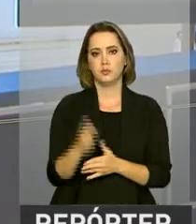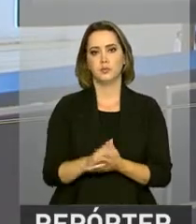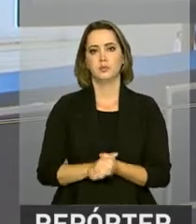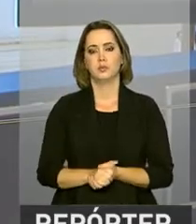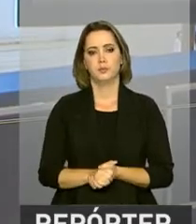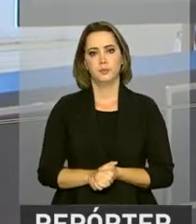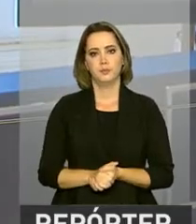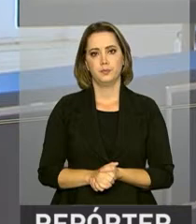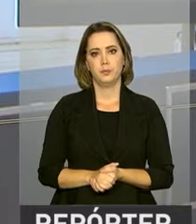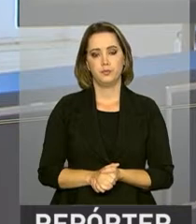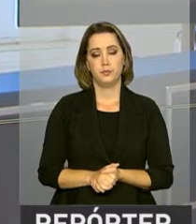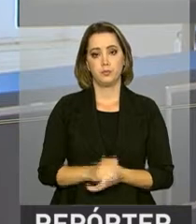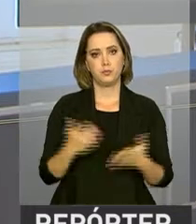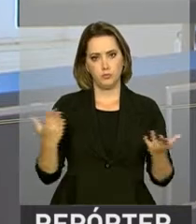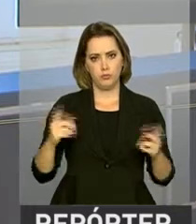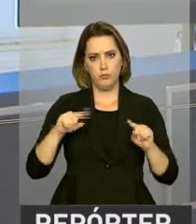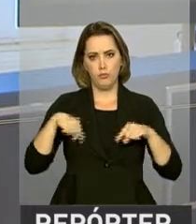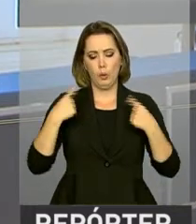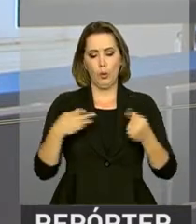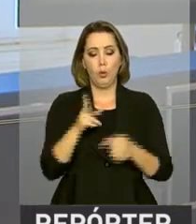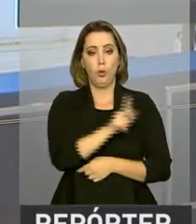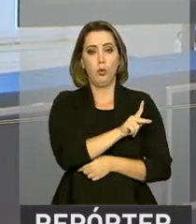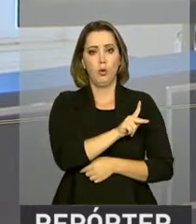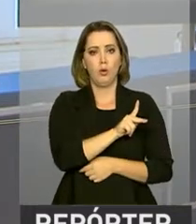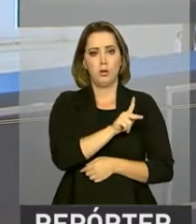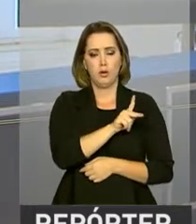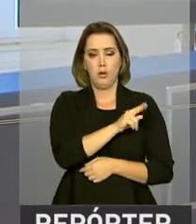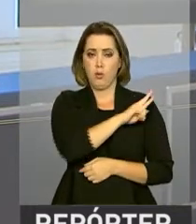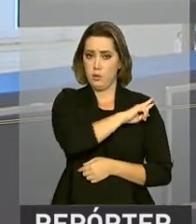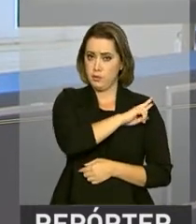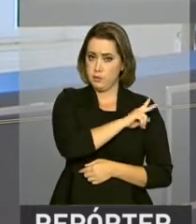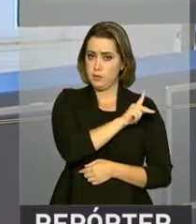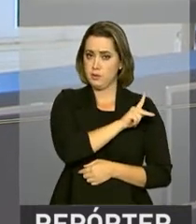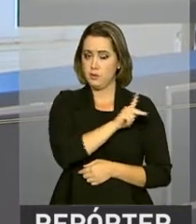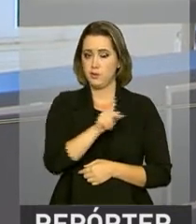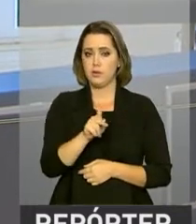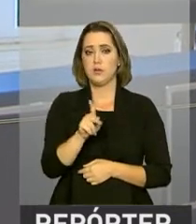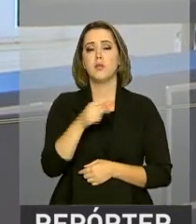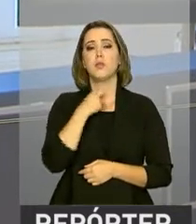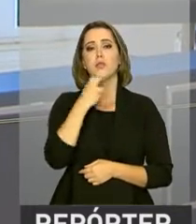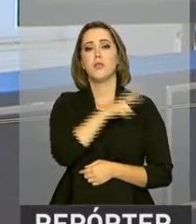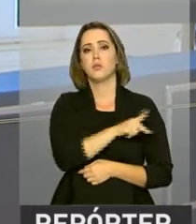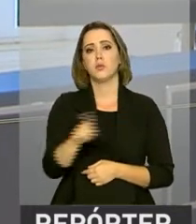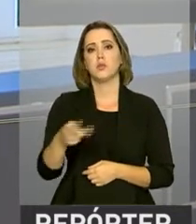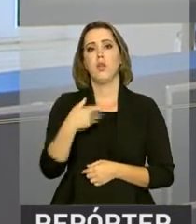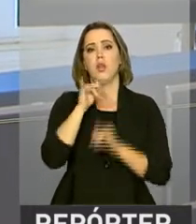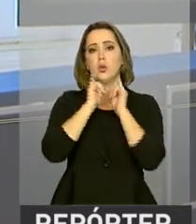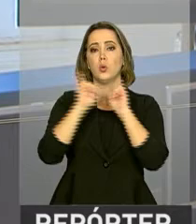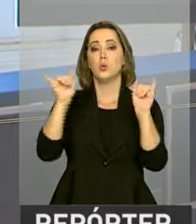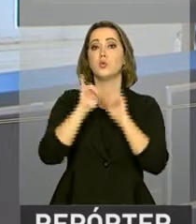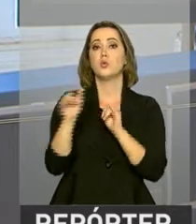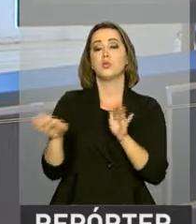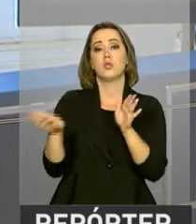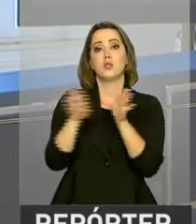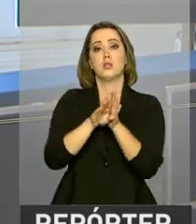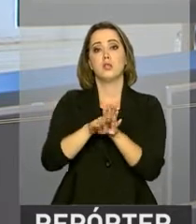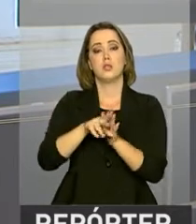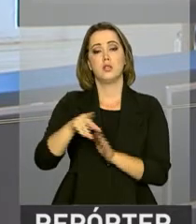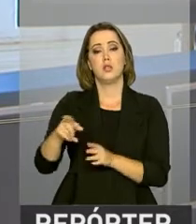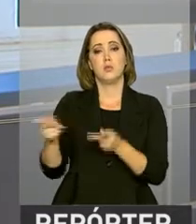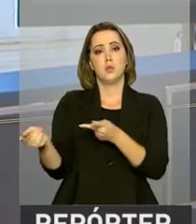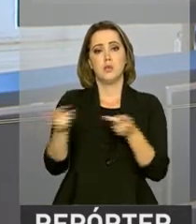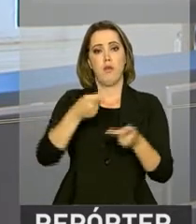e o porta voz da presidência da república alexandre paula anunciou agora pouco a visita do chefe de governo espanhol